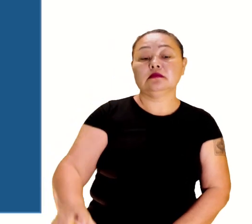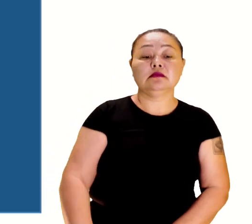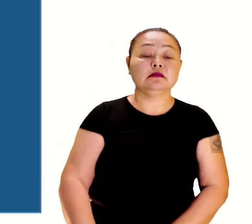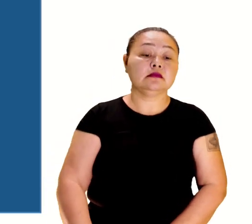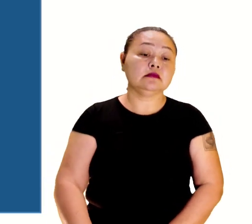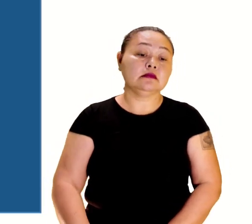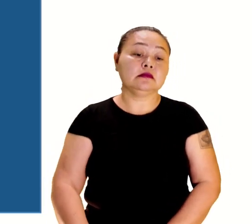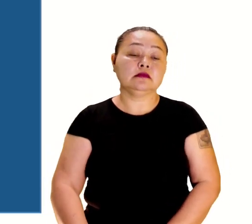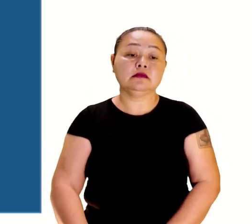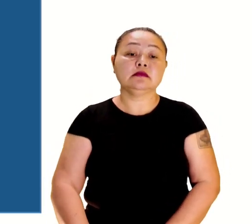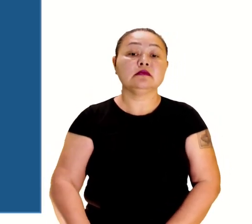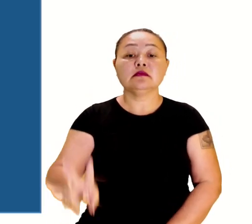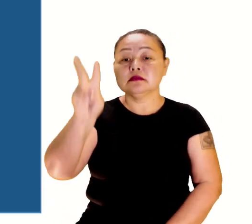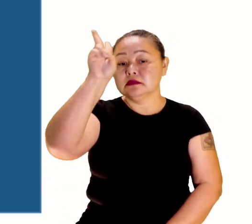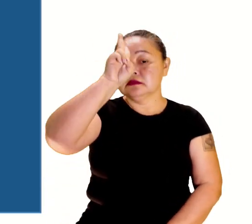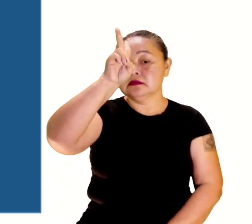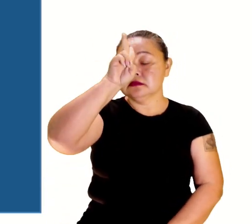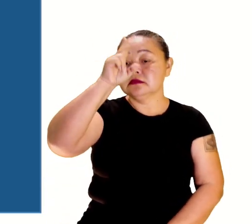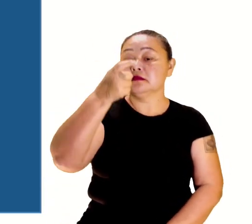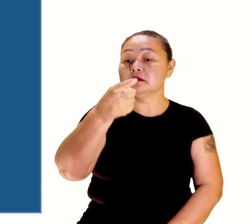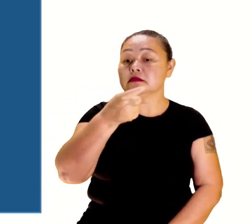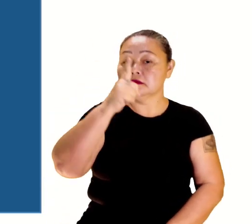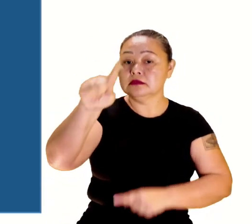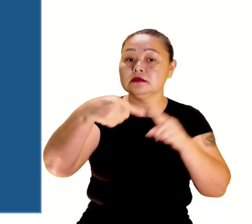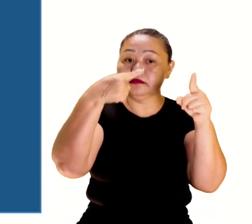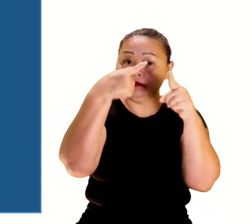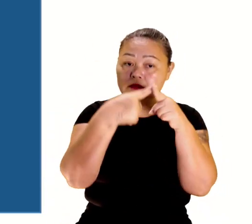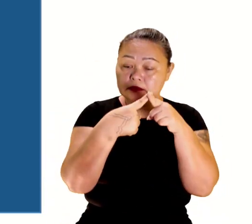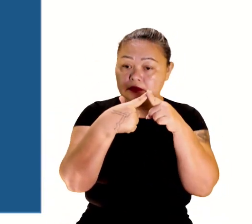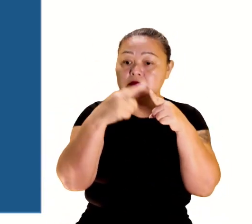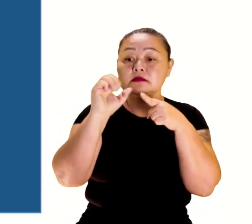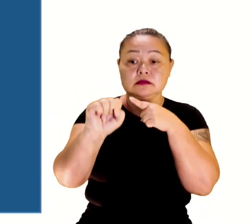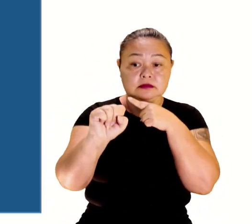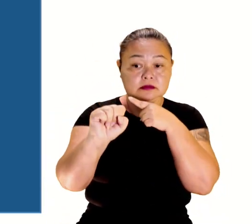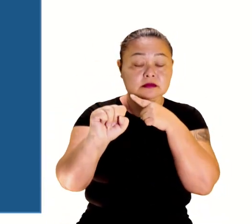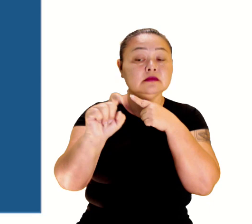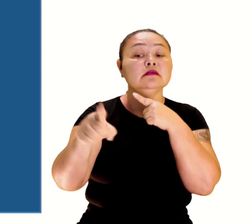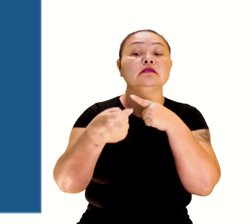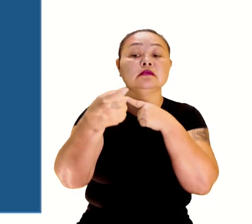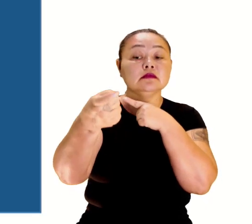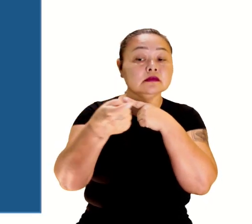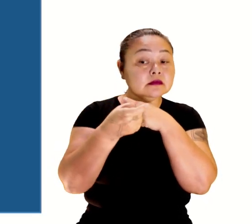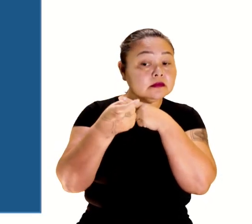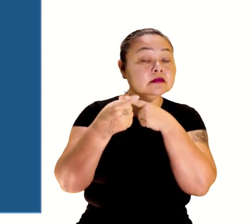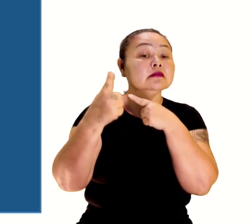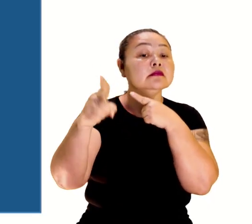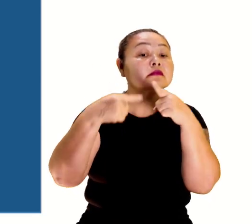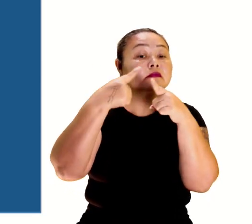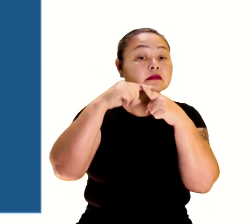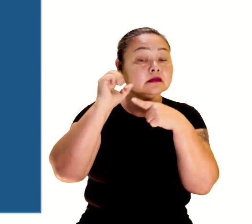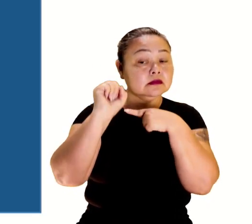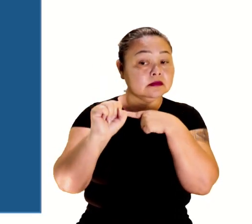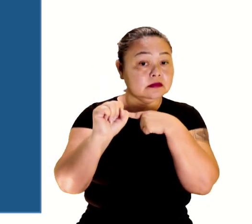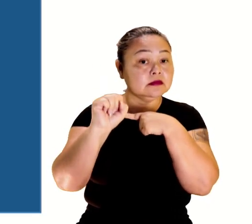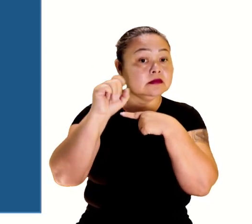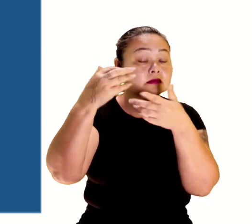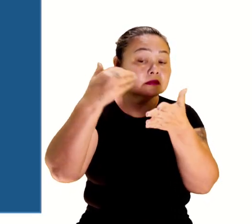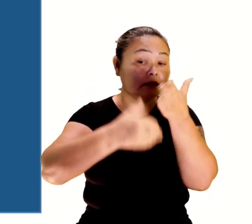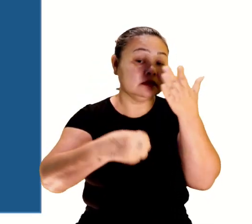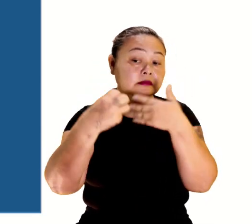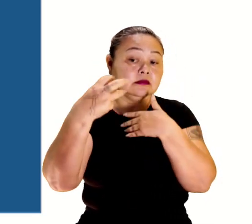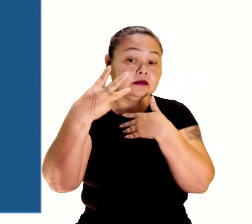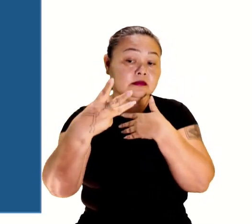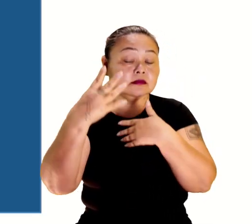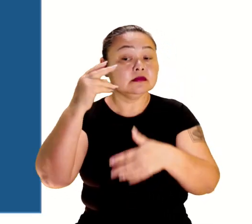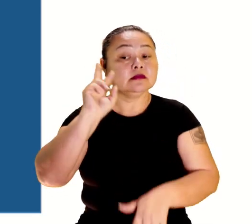vale 8? Lembrando que esse x está multiplicando 8, né? X é um valor que multiplicado 8, tira 3, tem